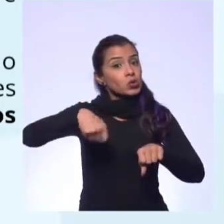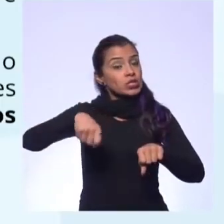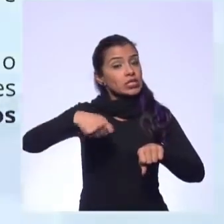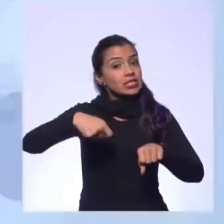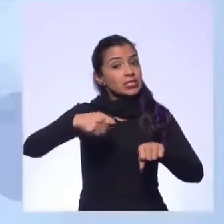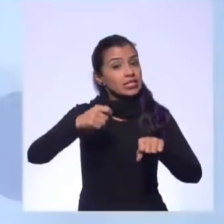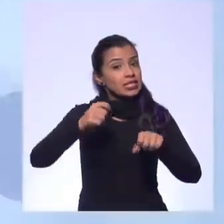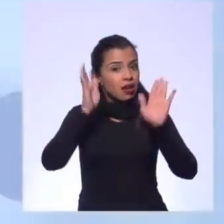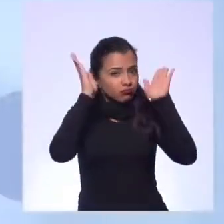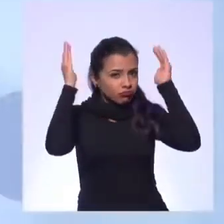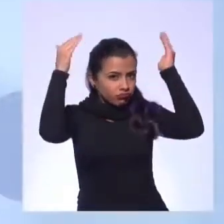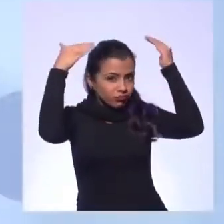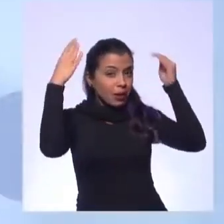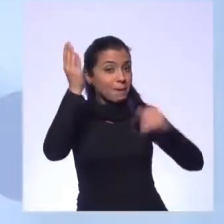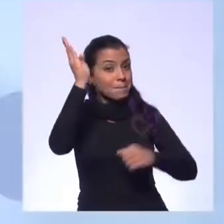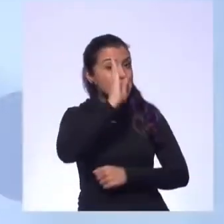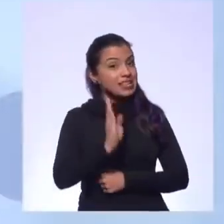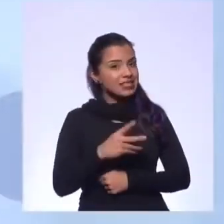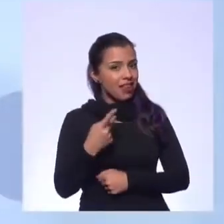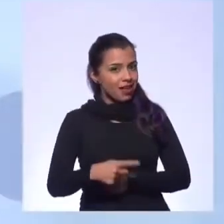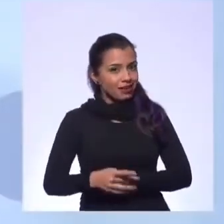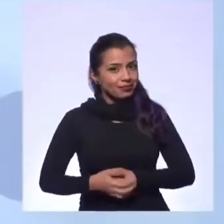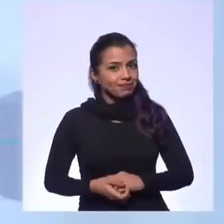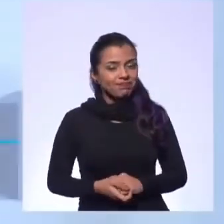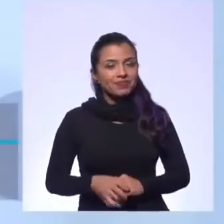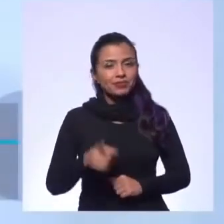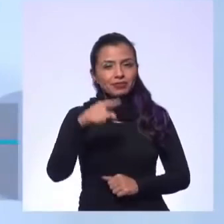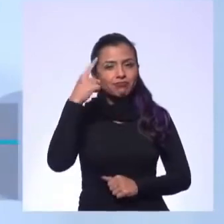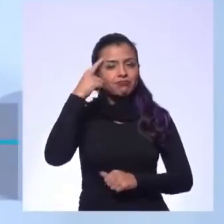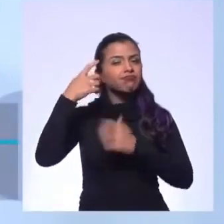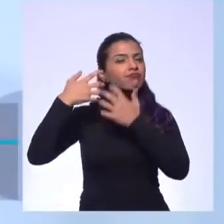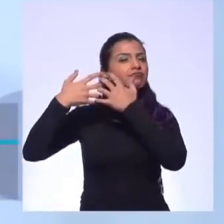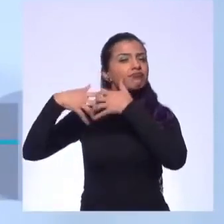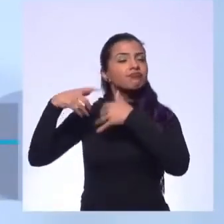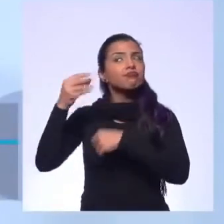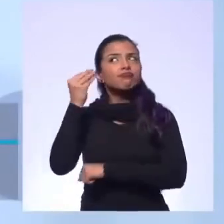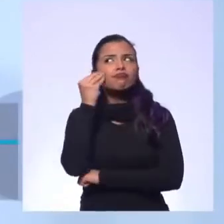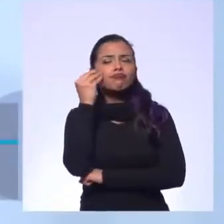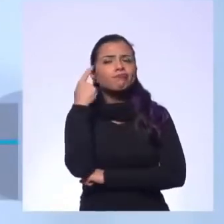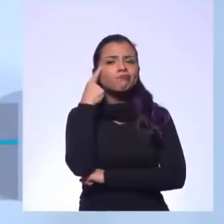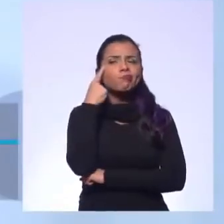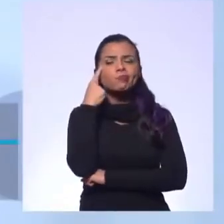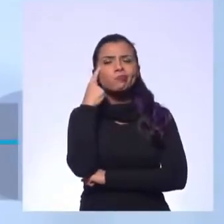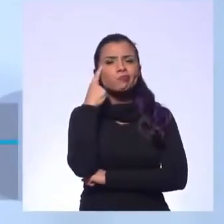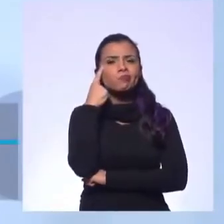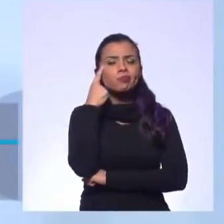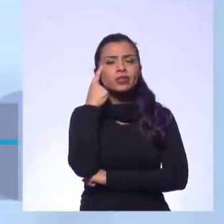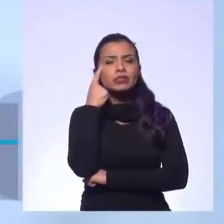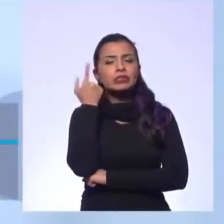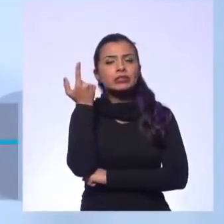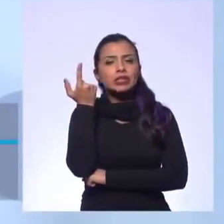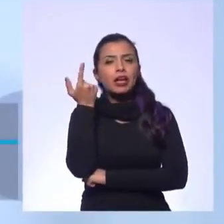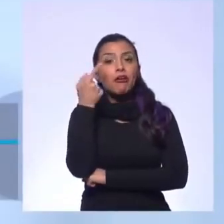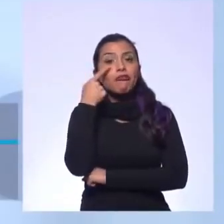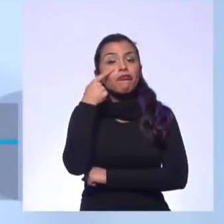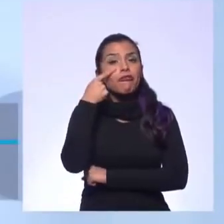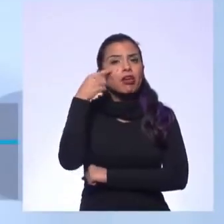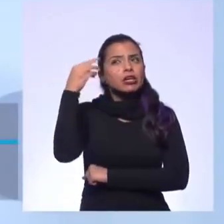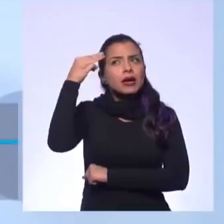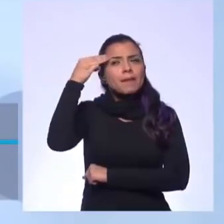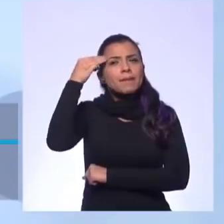vão pensando aí agora o que vocês sabem da brasileira cuisine. Tenta puxar na sua cabeça, lá, puxar da sua